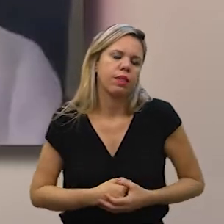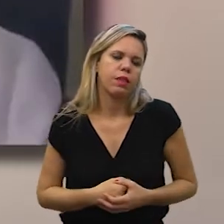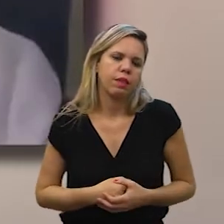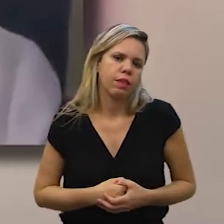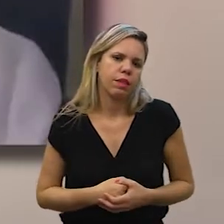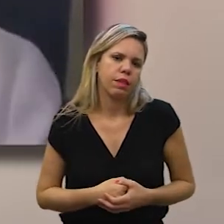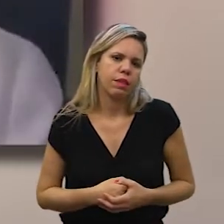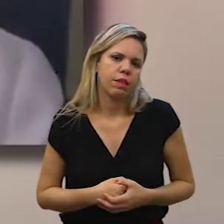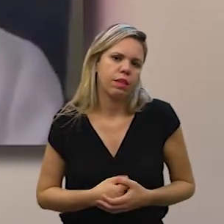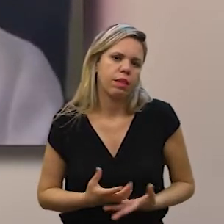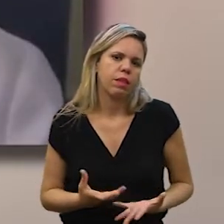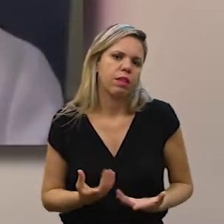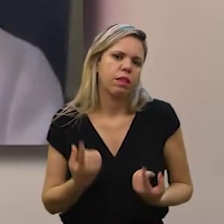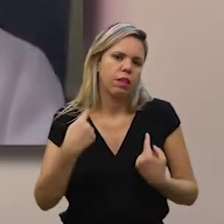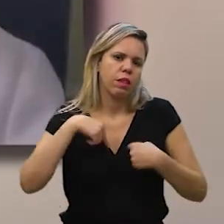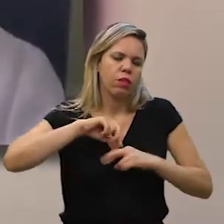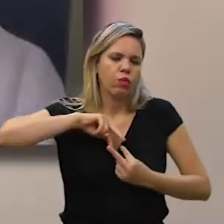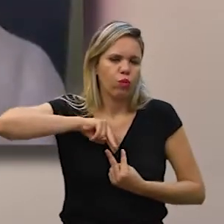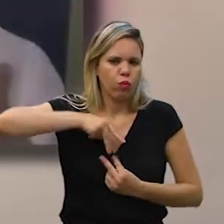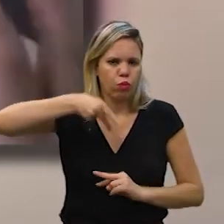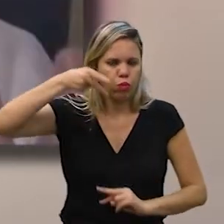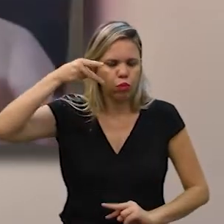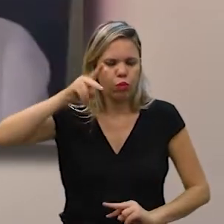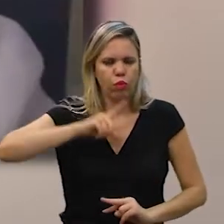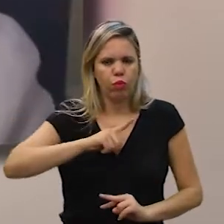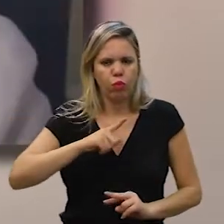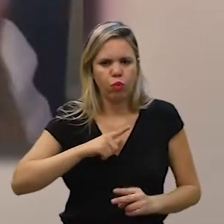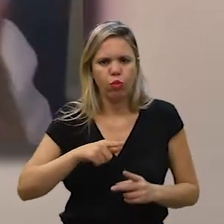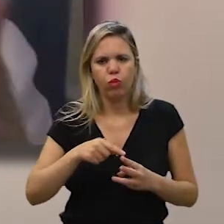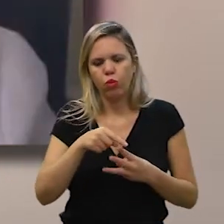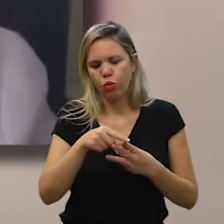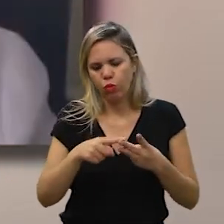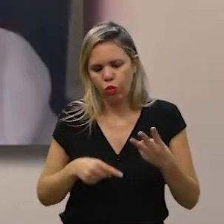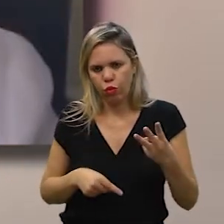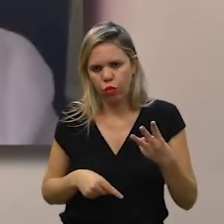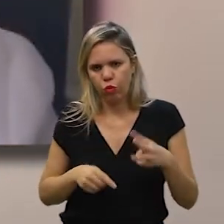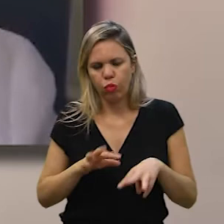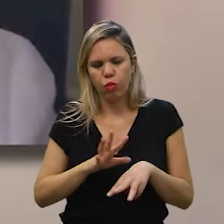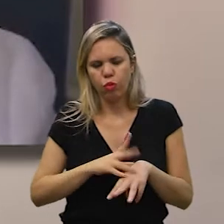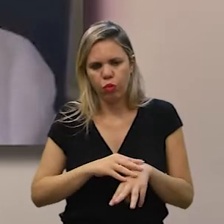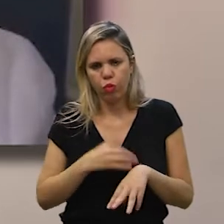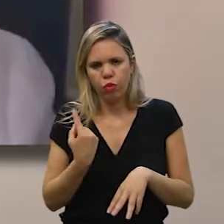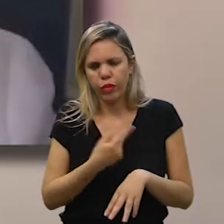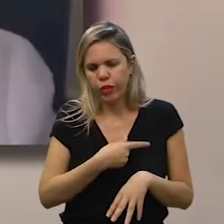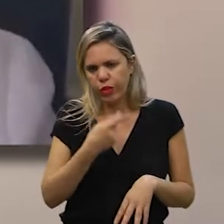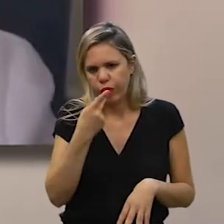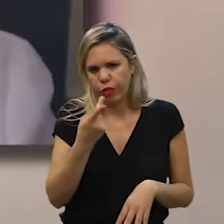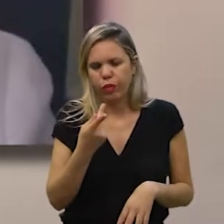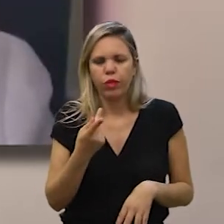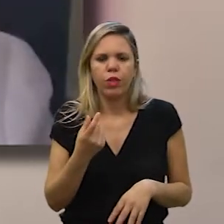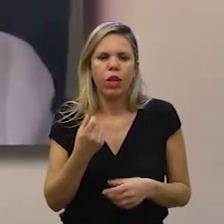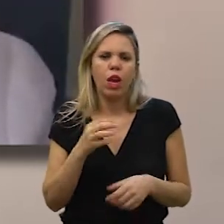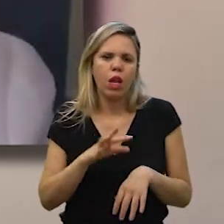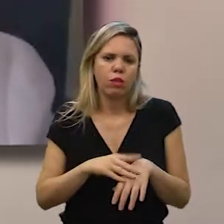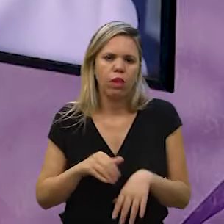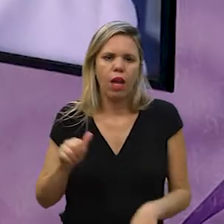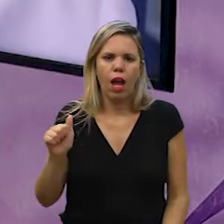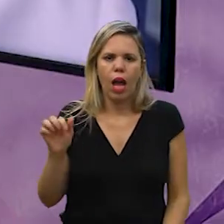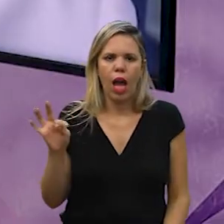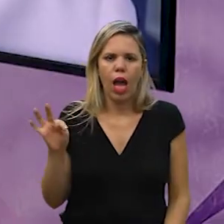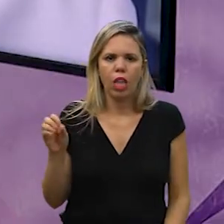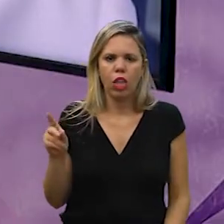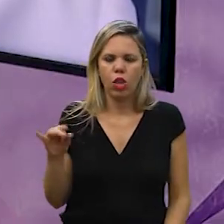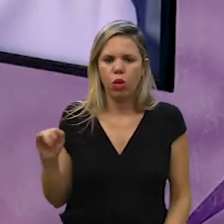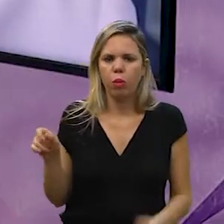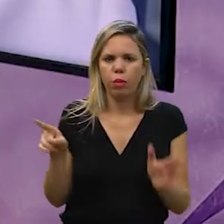uma predisposição genética a ter esses três tipos de doença que a gente chama de doenças atópicas. Eu até